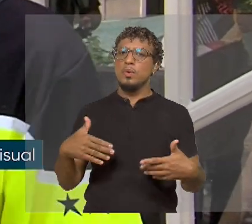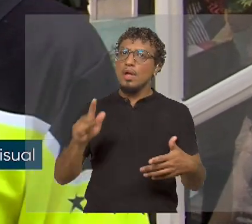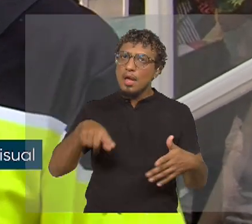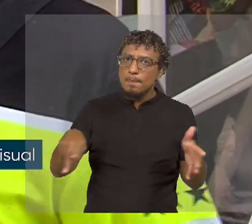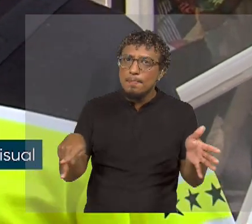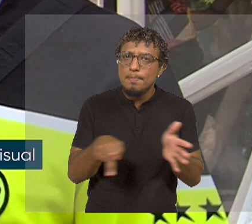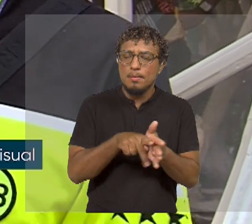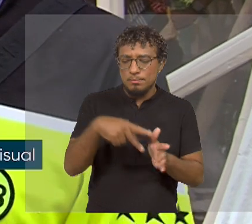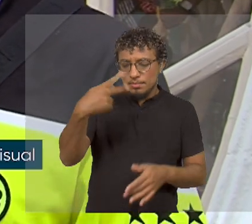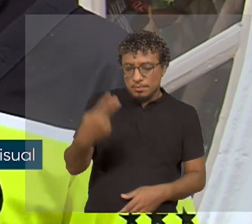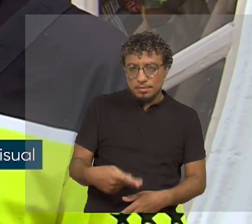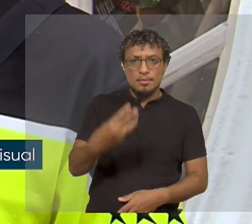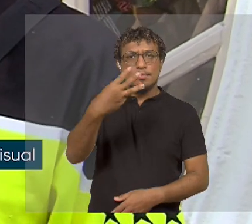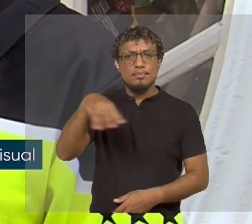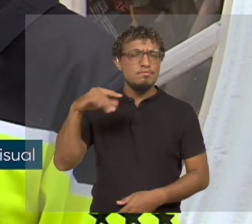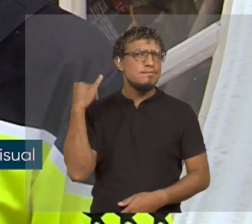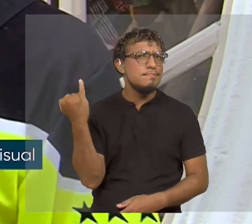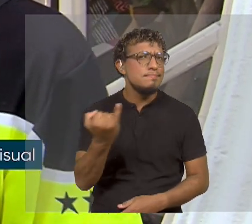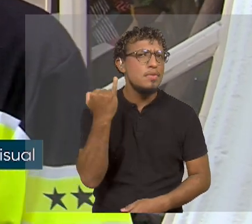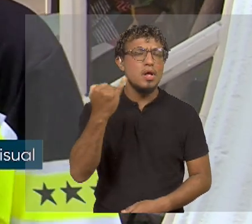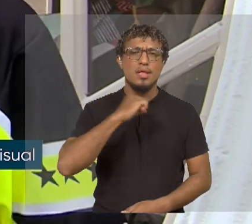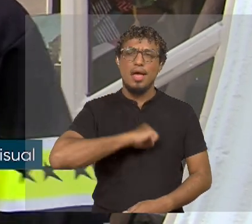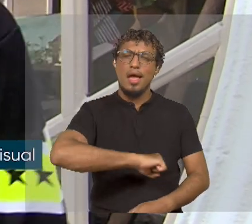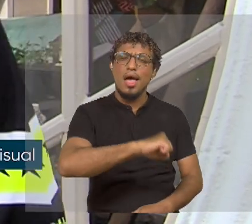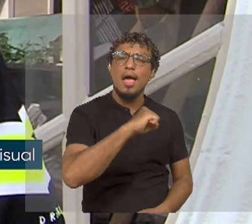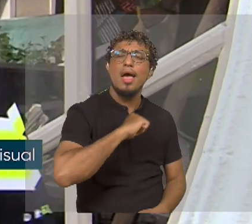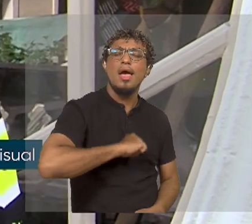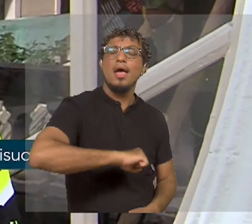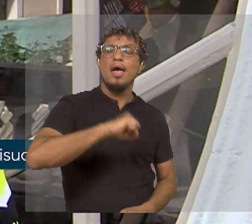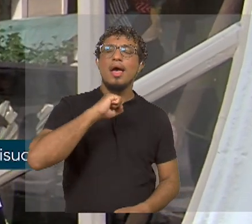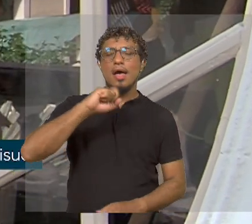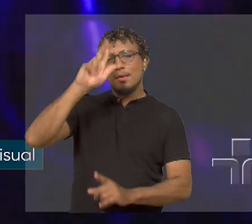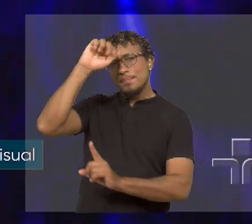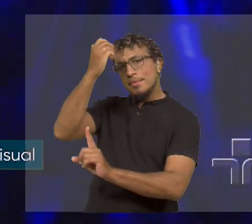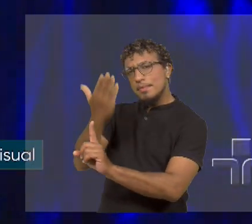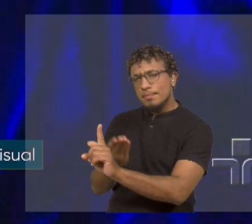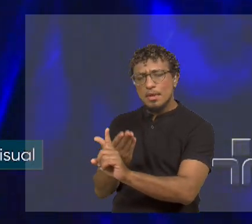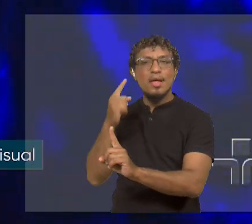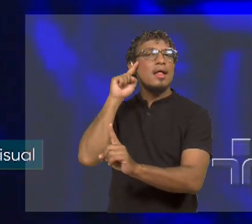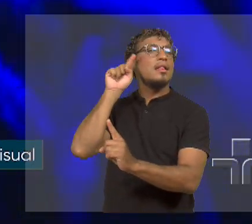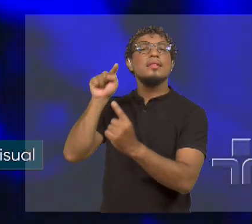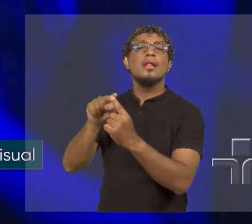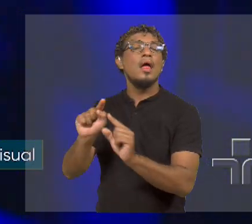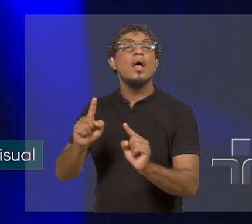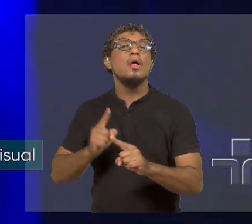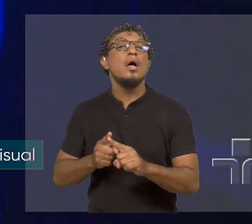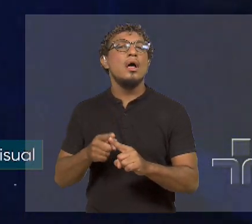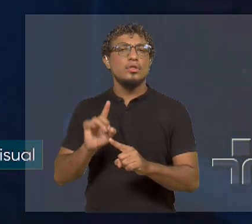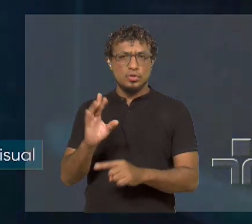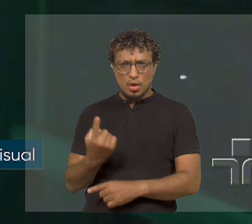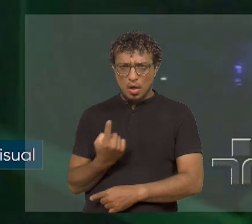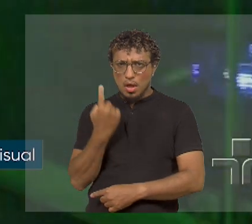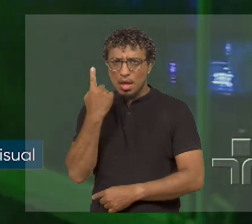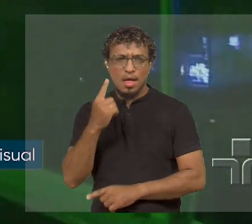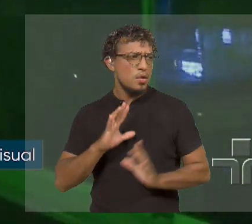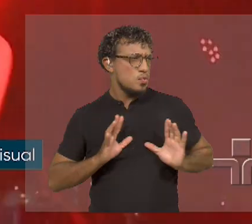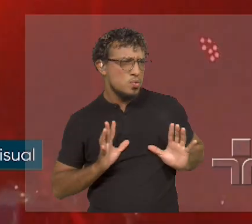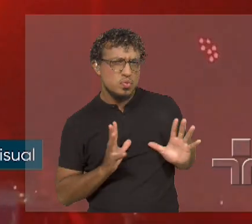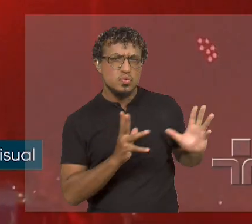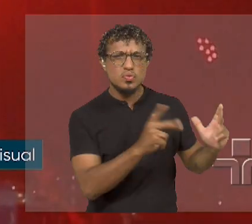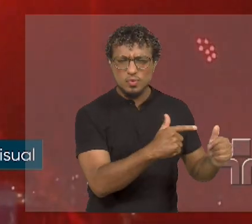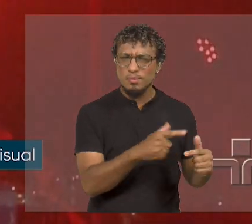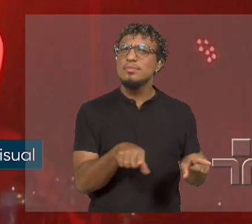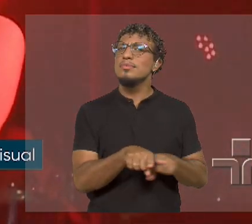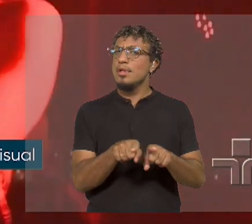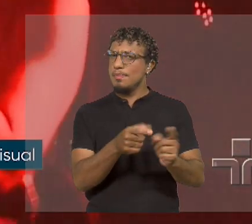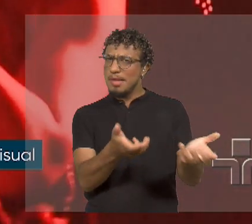daqui do Maranhão, era uma figura muito importante do reggae. E a intenção em homenagear ela não veio só de mim, como veio de todo mundo que esteve